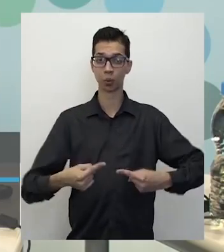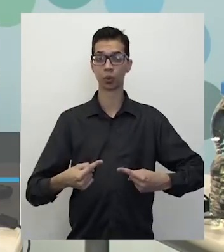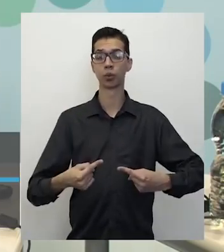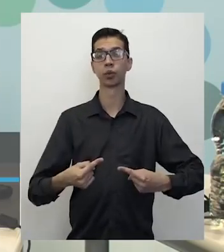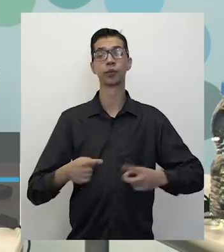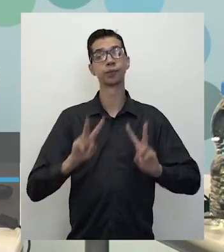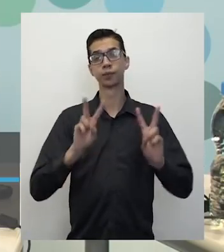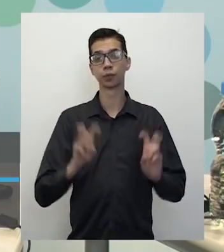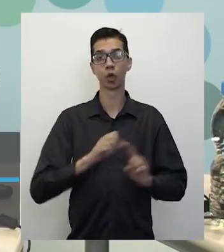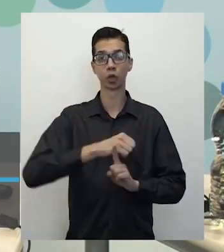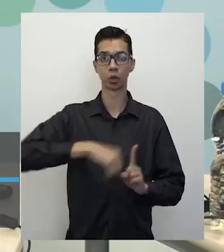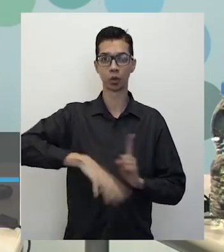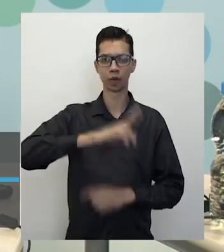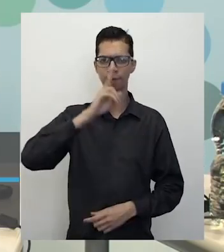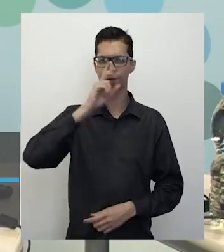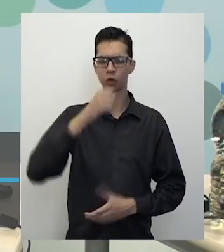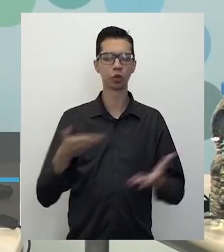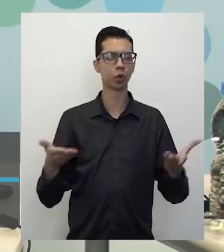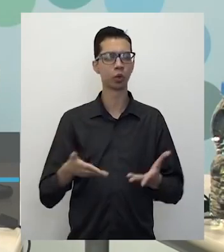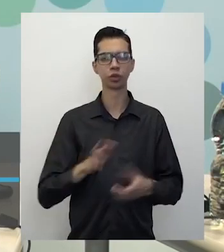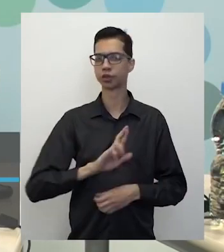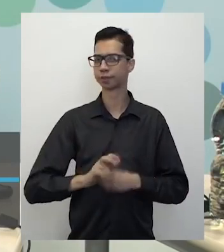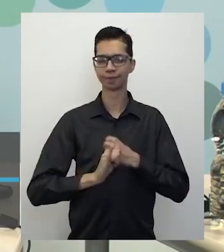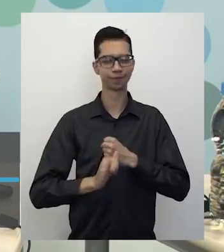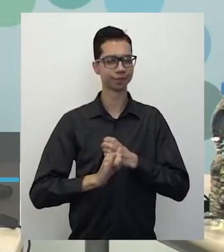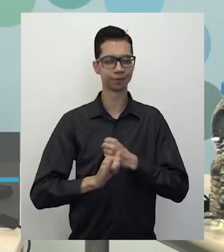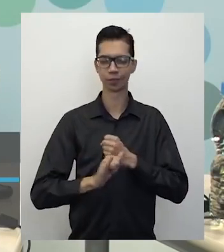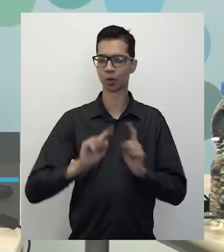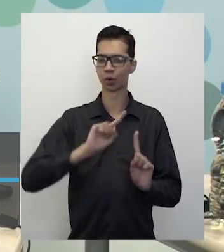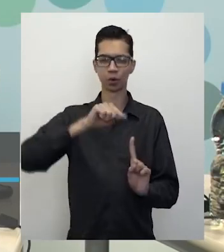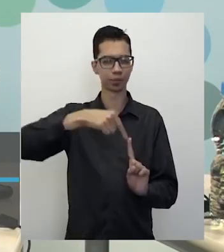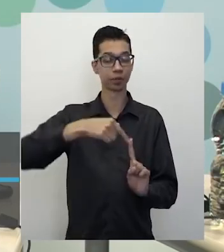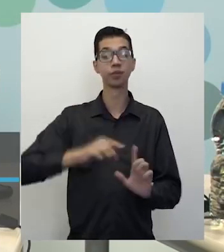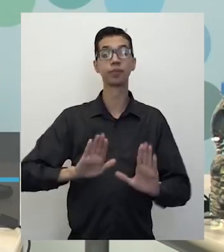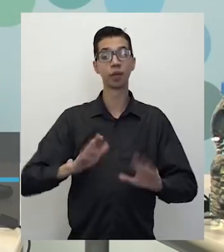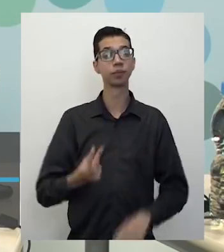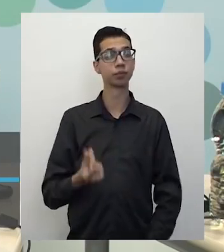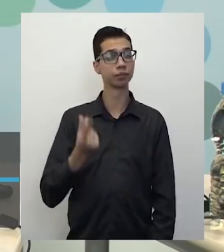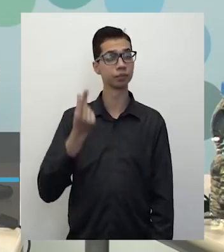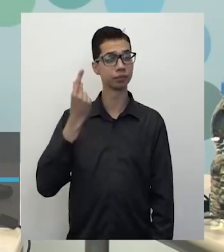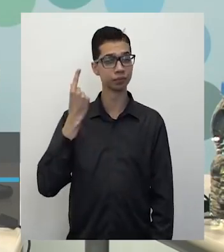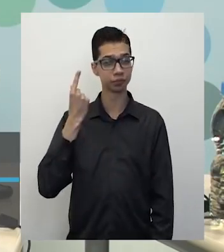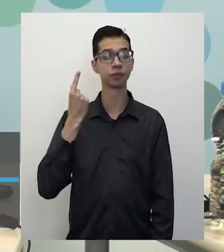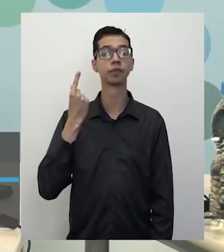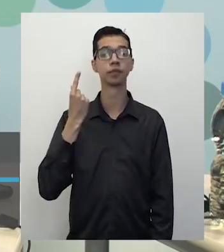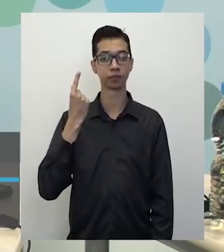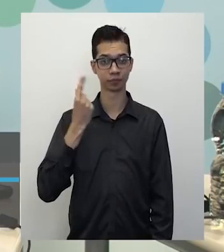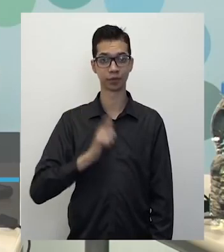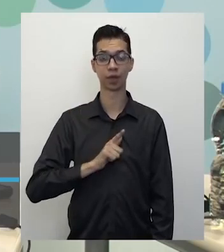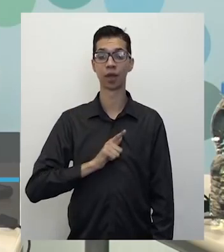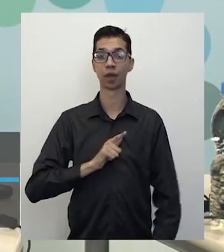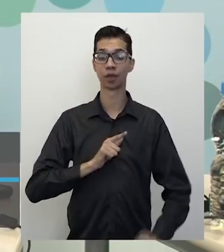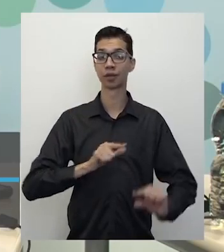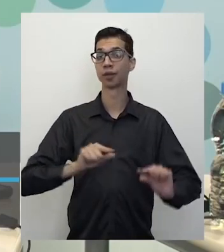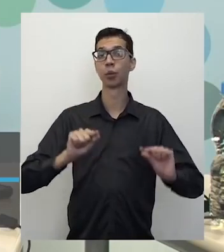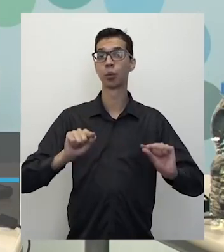mas não é o caso da nossa de hoje, tá? Não tem esse objetivo. Mas muito antigamente, até o Veríssimo, por exemplo, ele tem sim